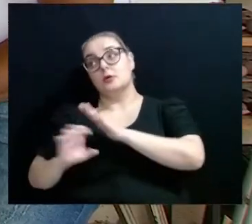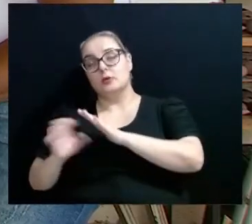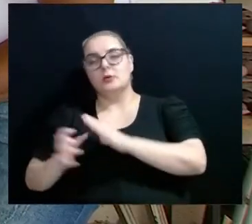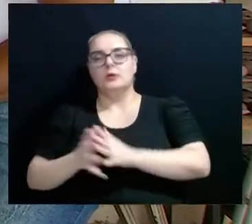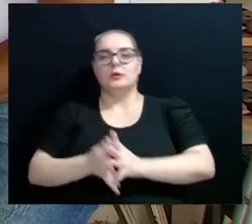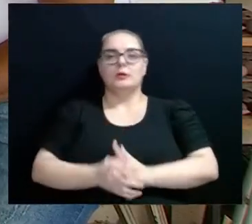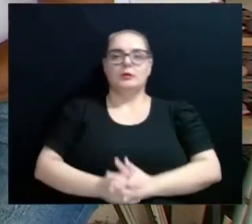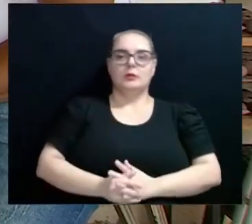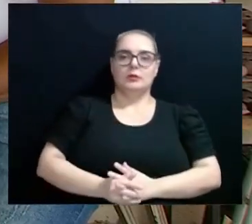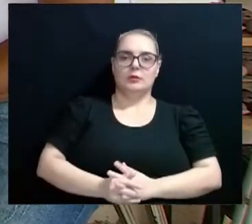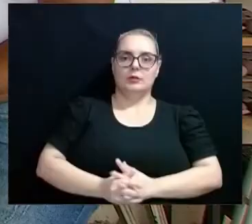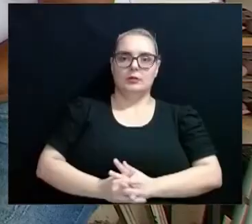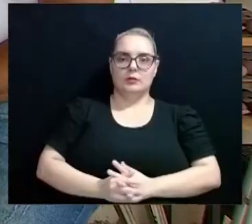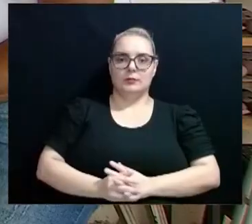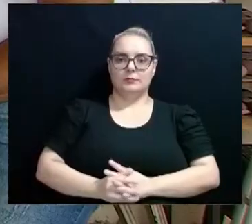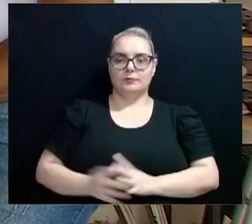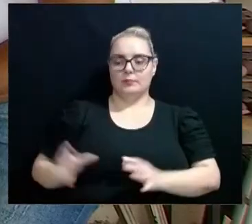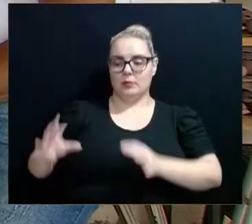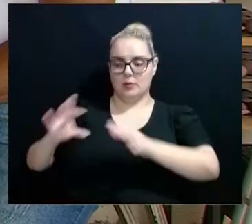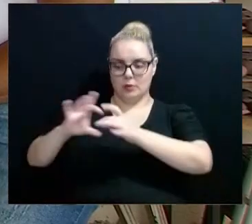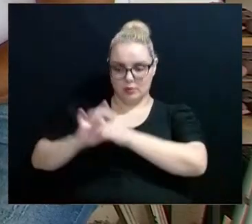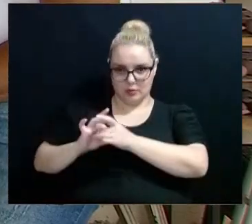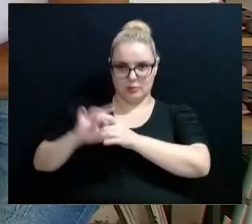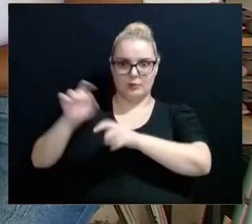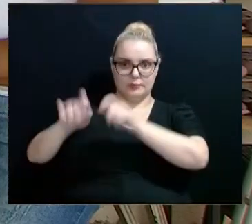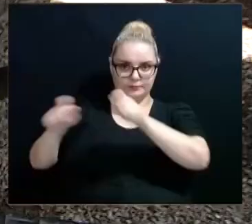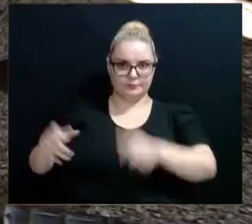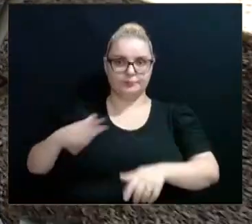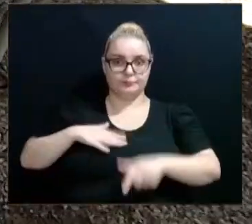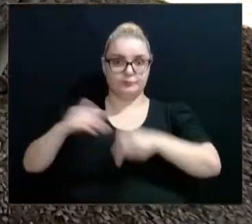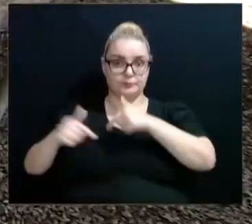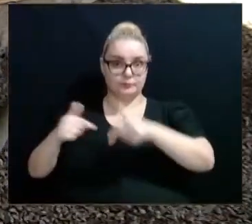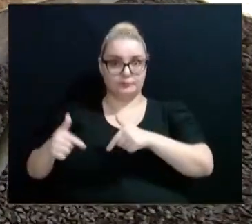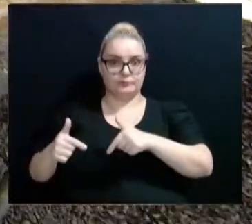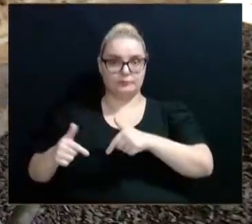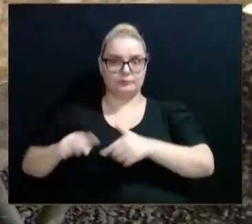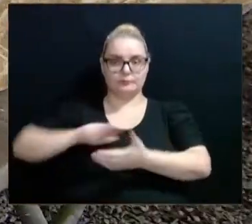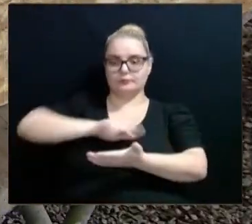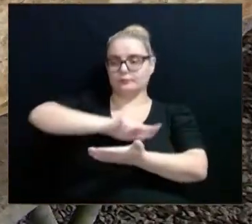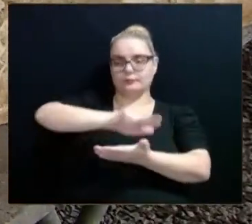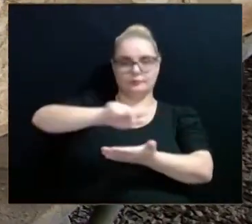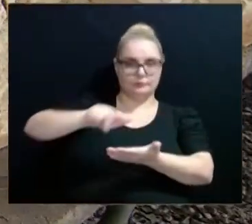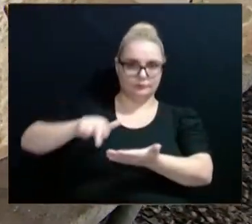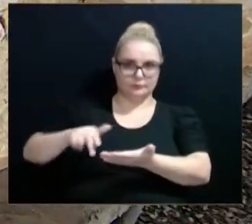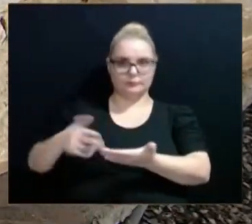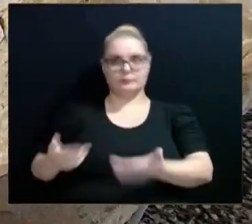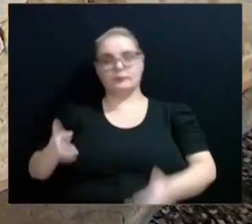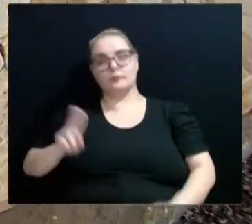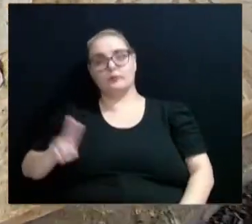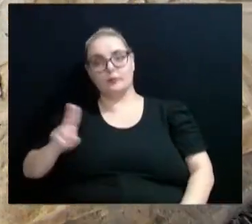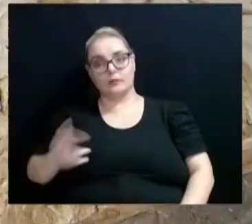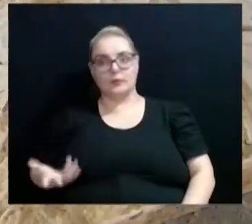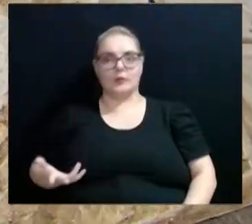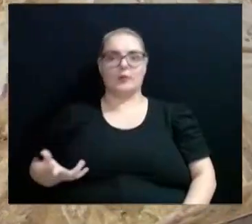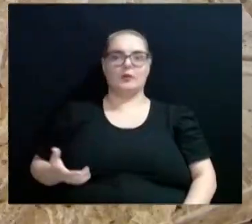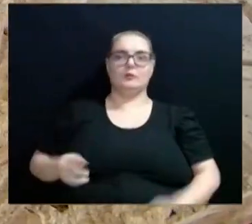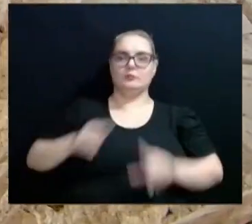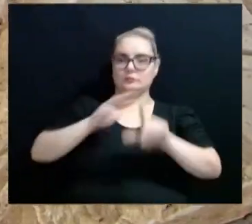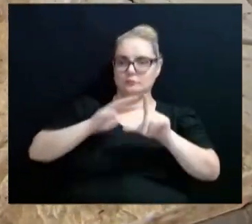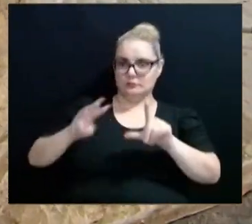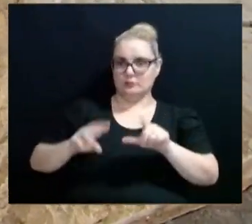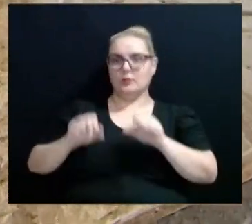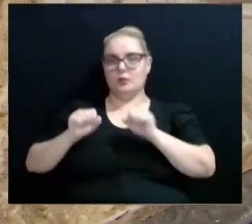se planejar do ponto de vista do negócio? Do negócio. Existe a questão da conexão com a pessoa. Por exemplo, meu trabalho é